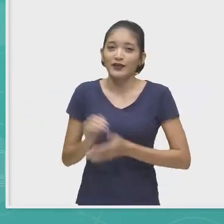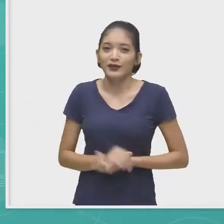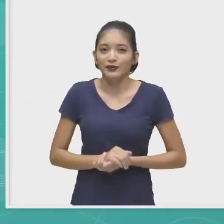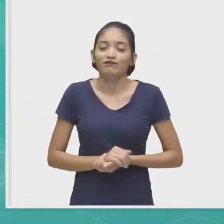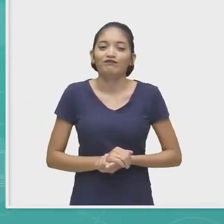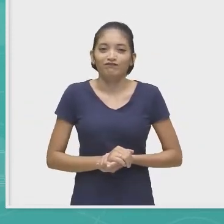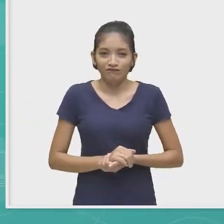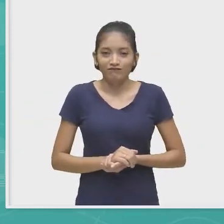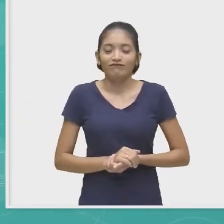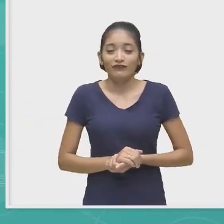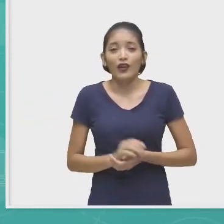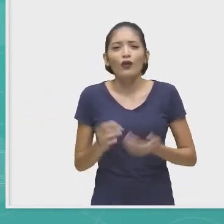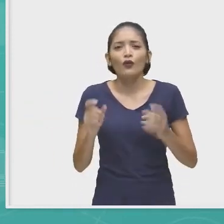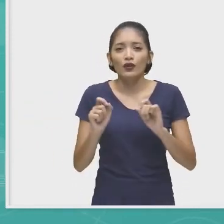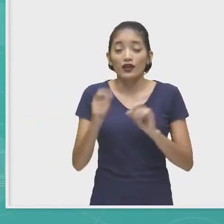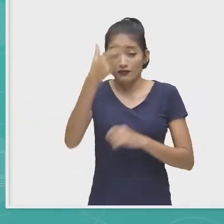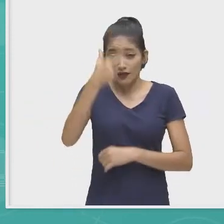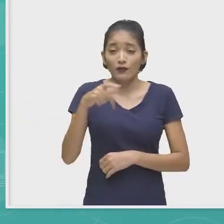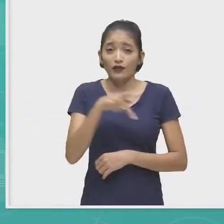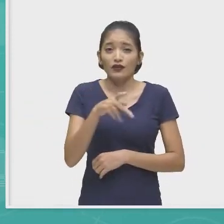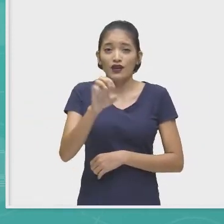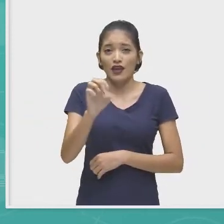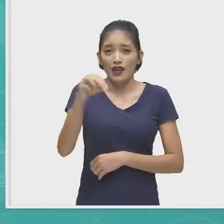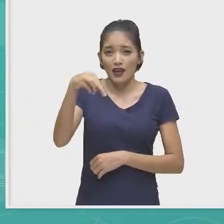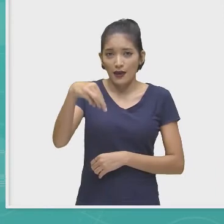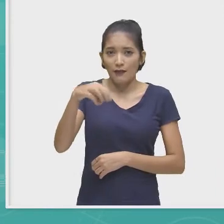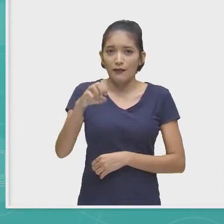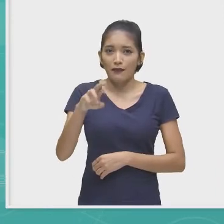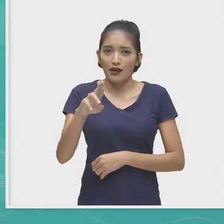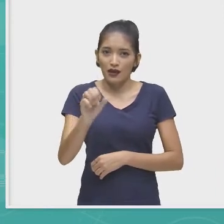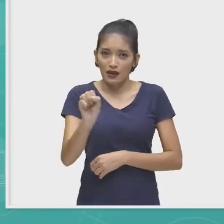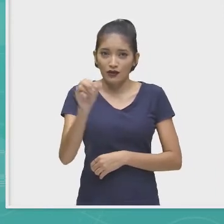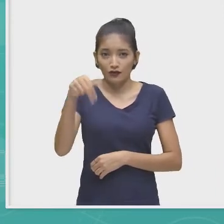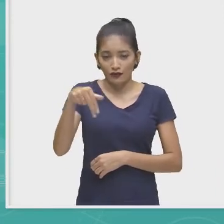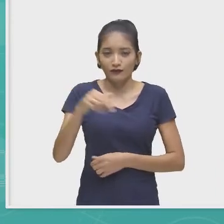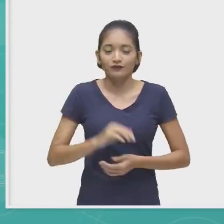aguarda para a aula de hoje? Quem nos fala aqui é o professor Emerson Marão.